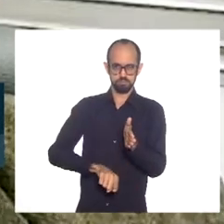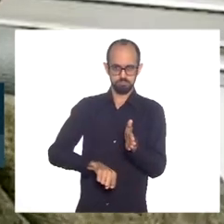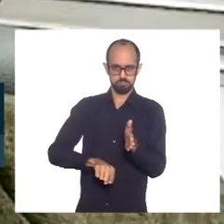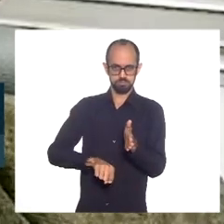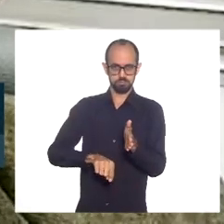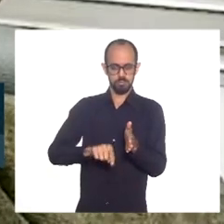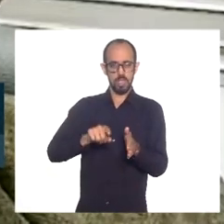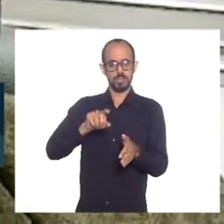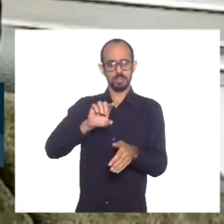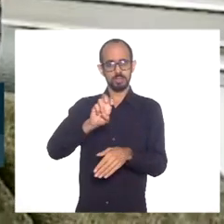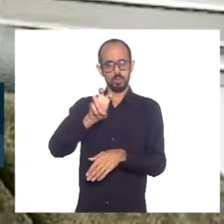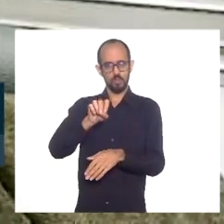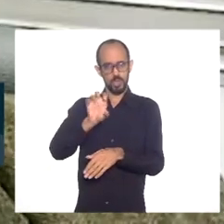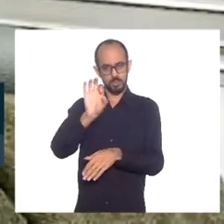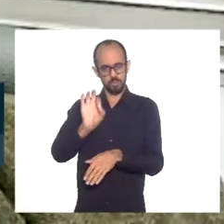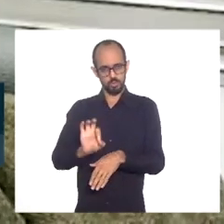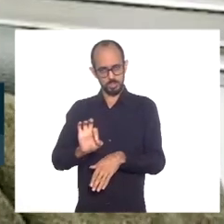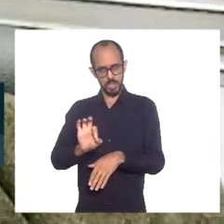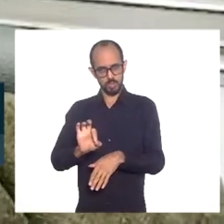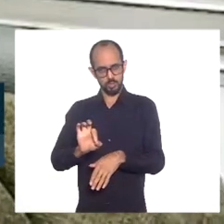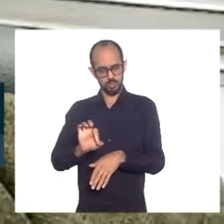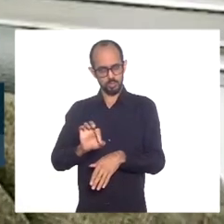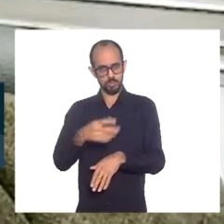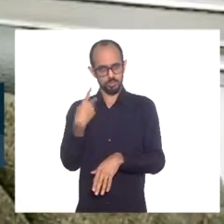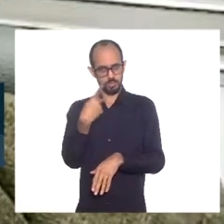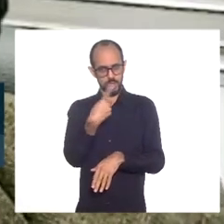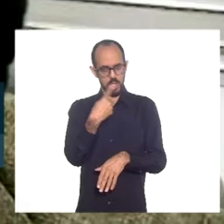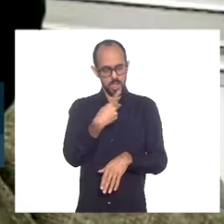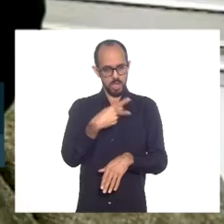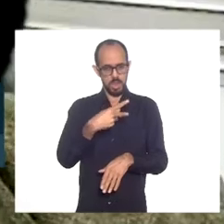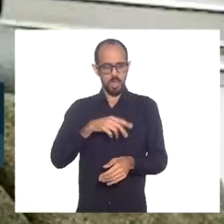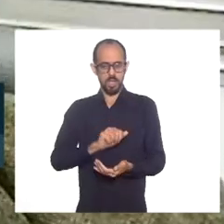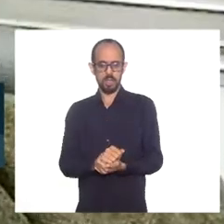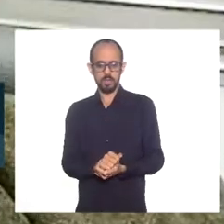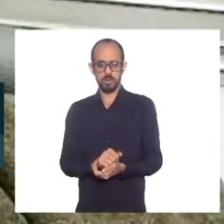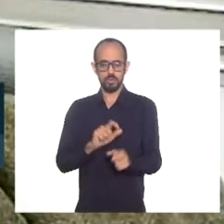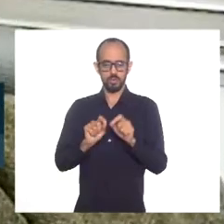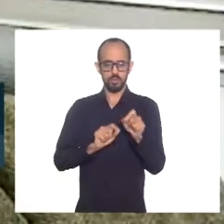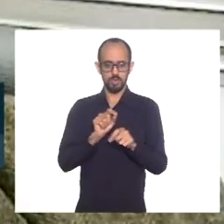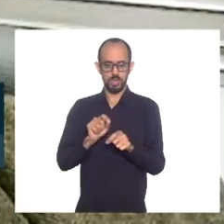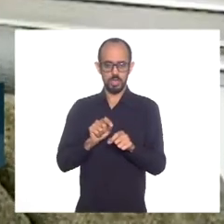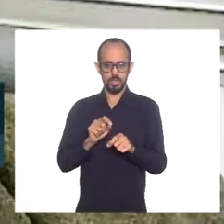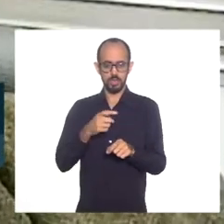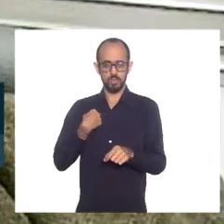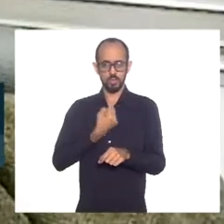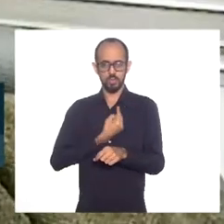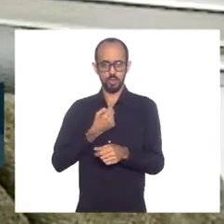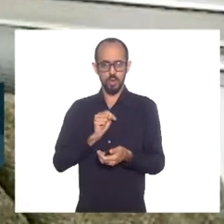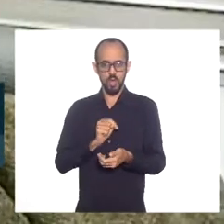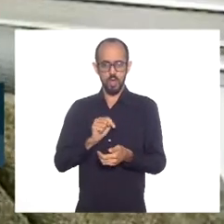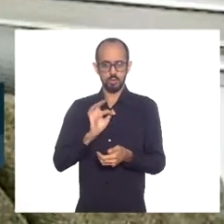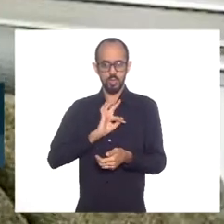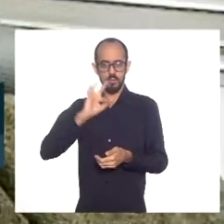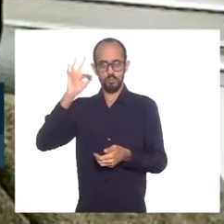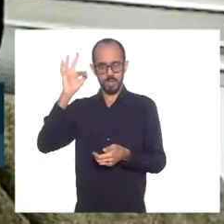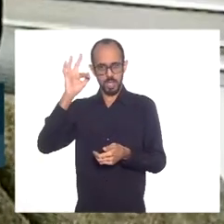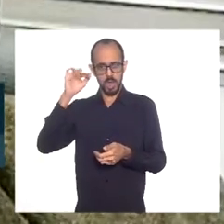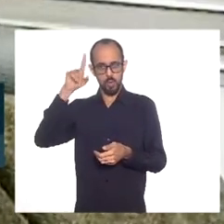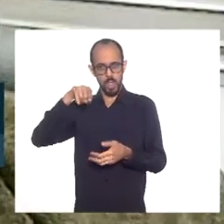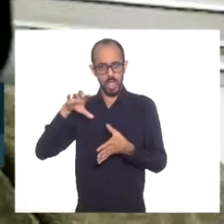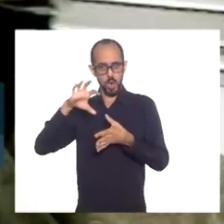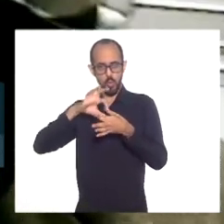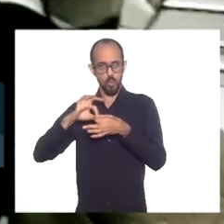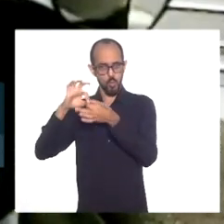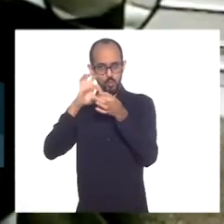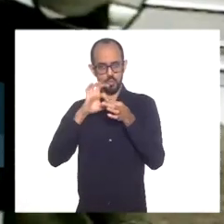50% dela, como na, em geral o nosso federalismo é unitário e não